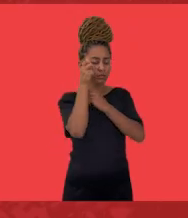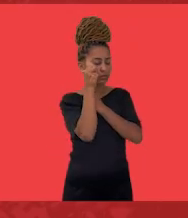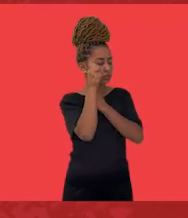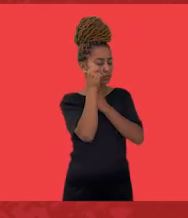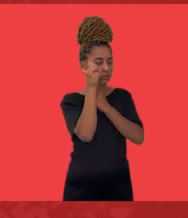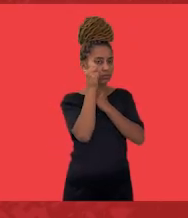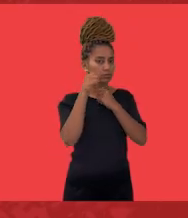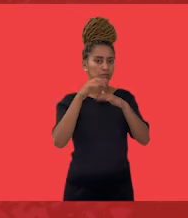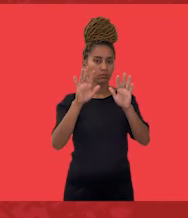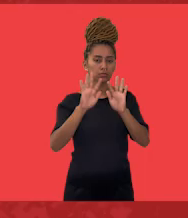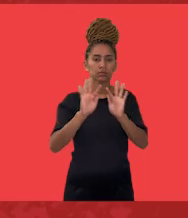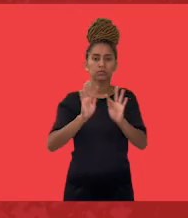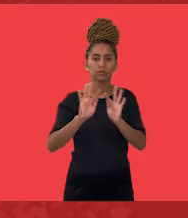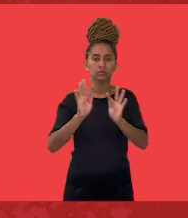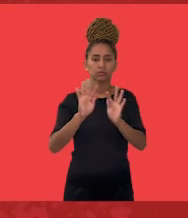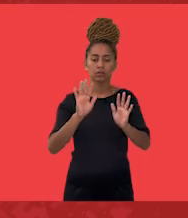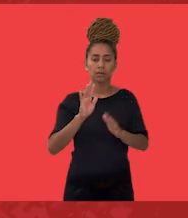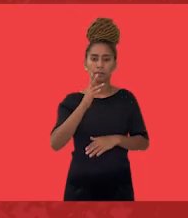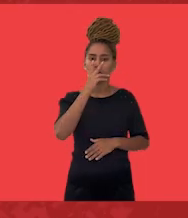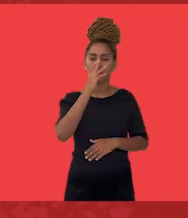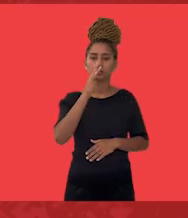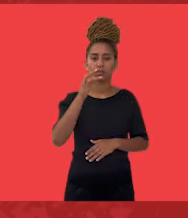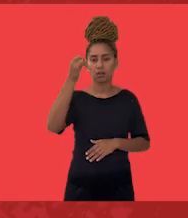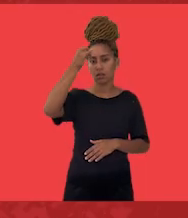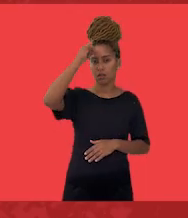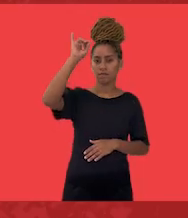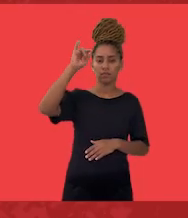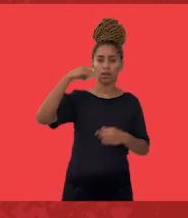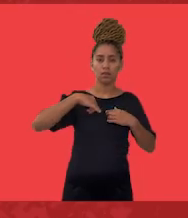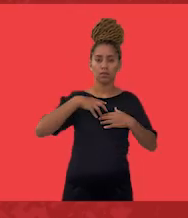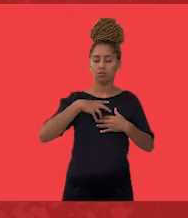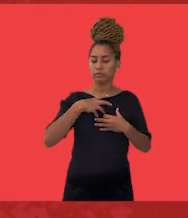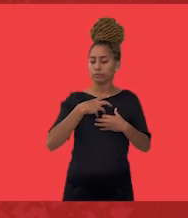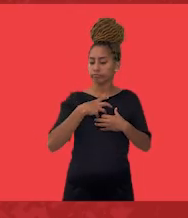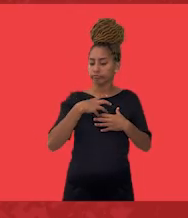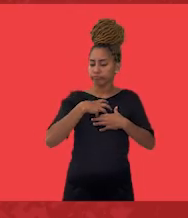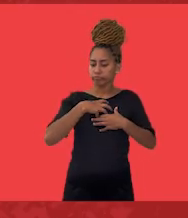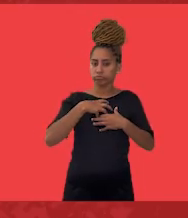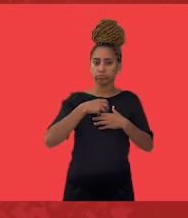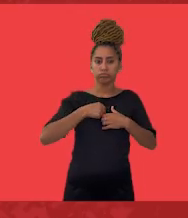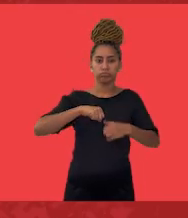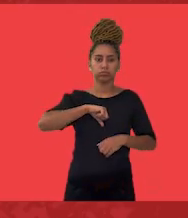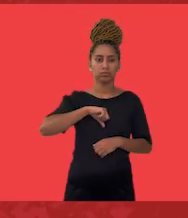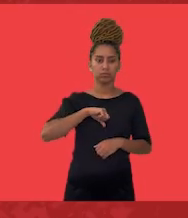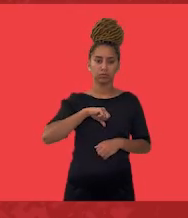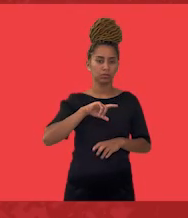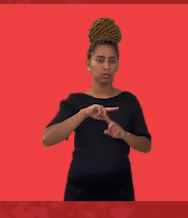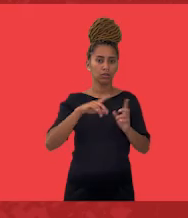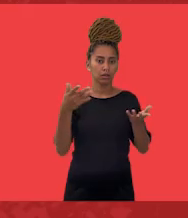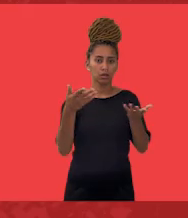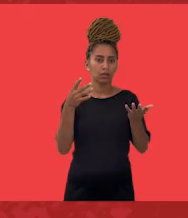Niágara. Ceci amava Guilherme, que amava lustrar o brilho de seu relógio e